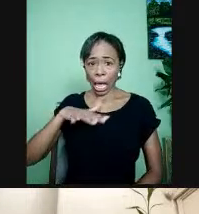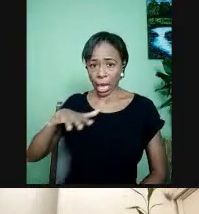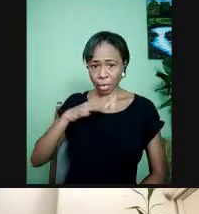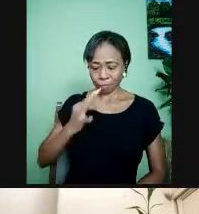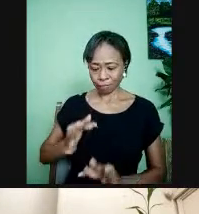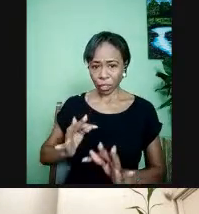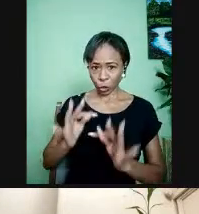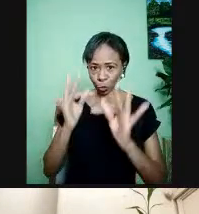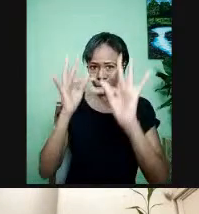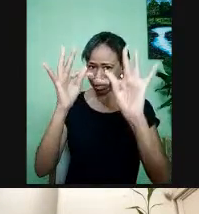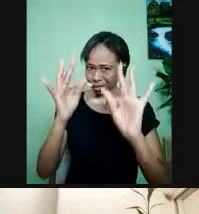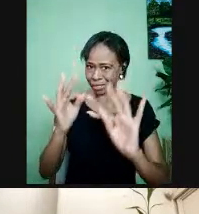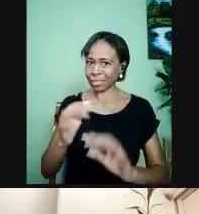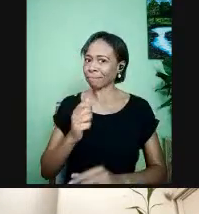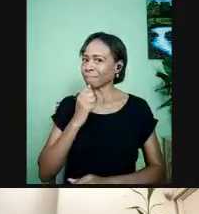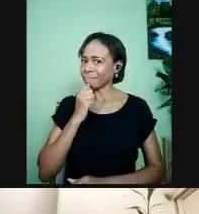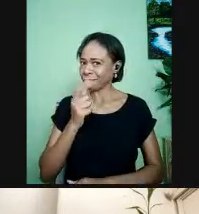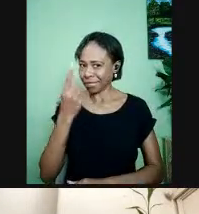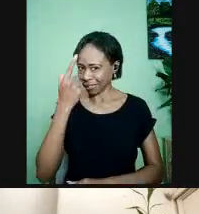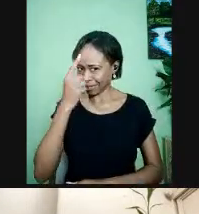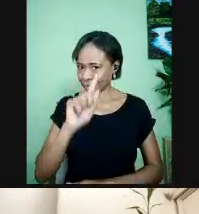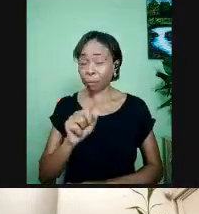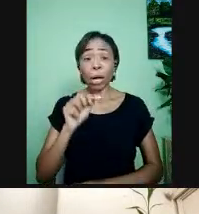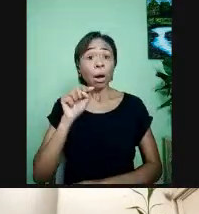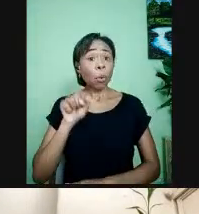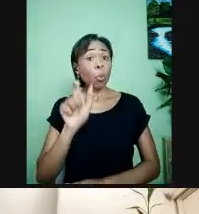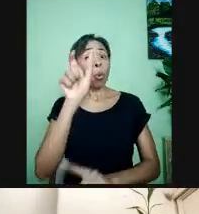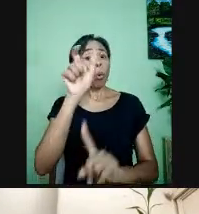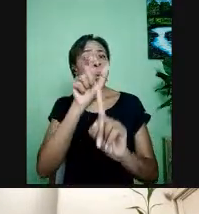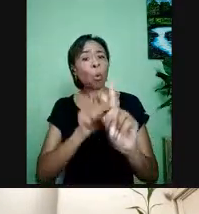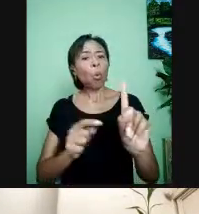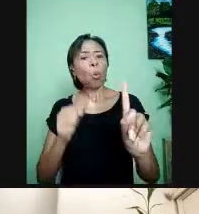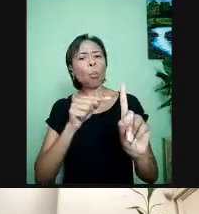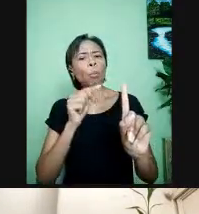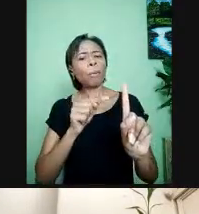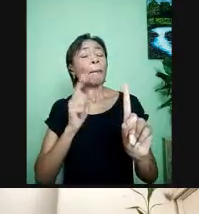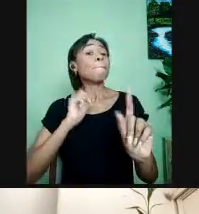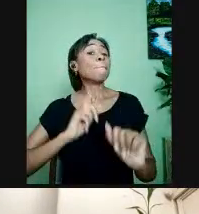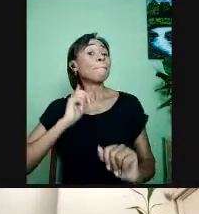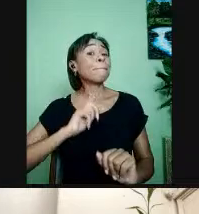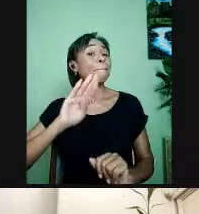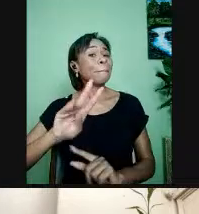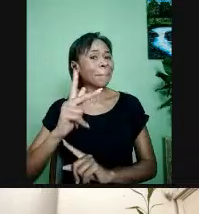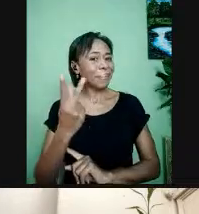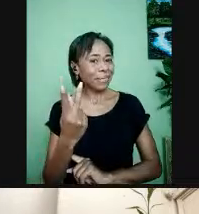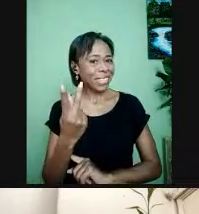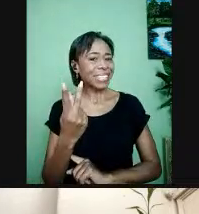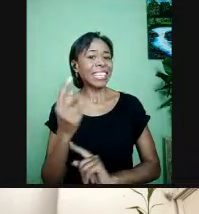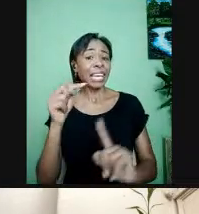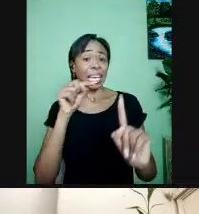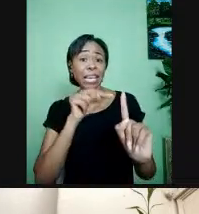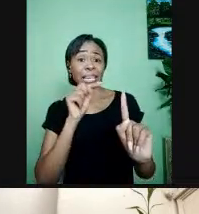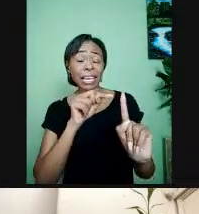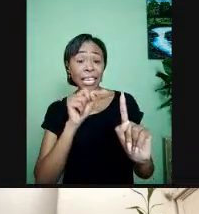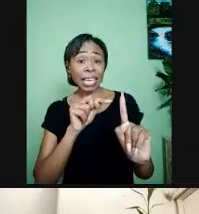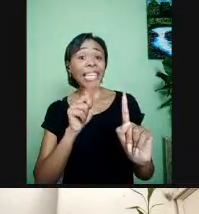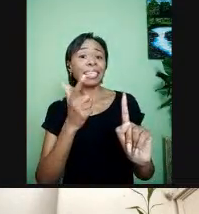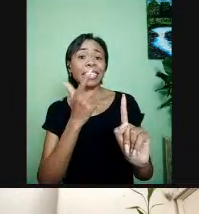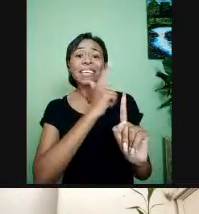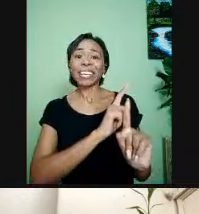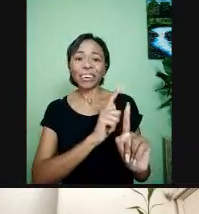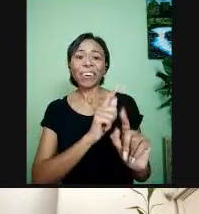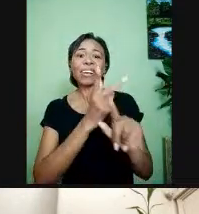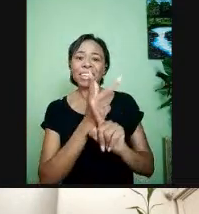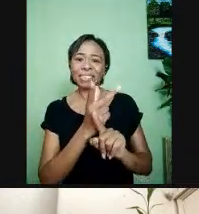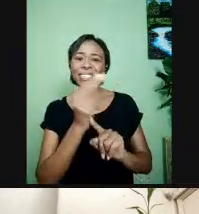tinha ouvido falar. Nós tivemos um mineiro aqui, né, em Belo Horizonte, que foi e ficou entre os 10